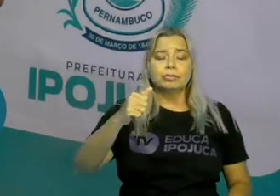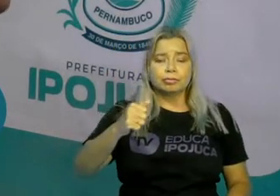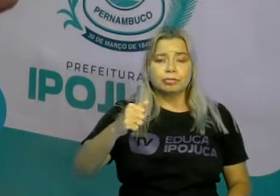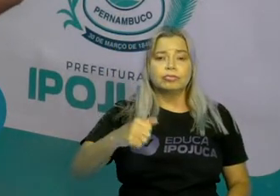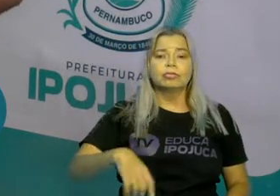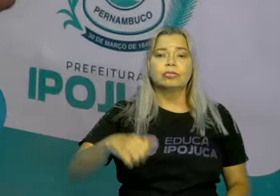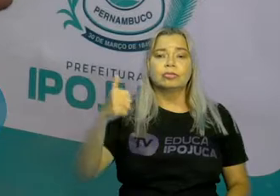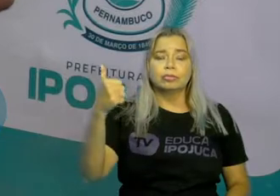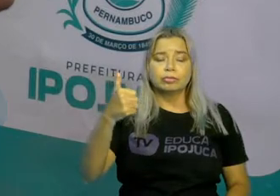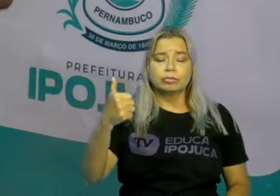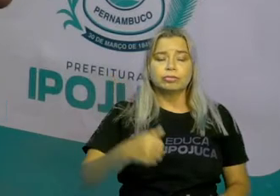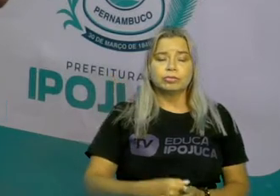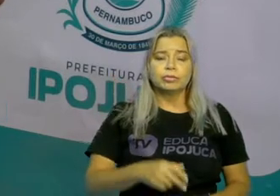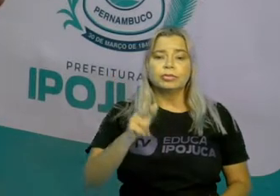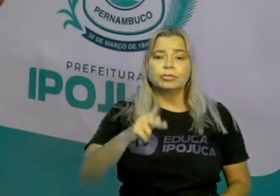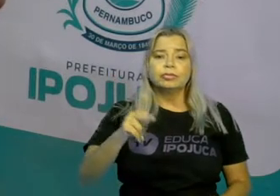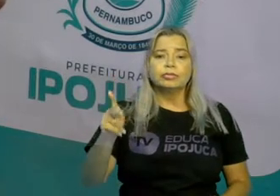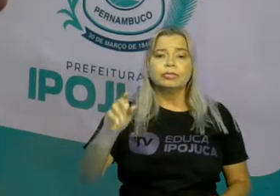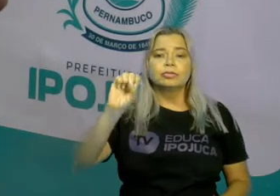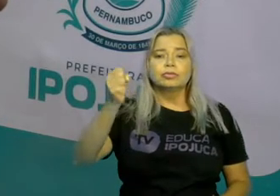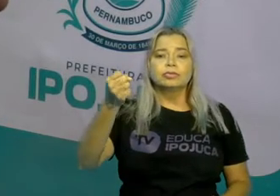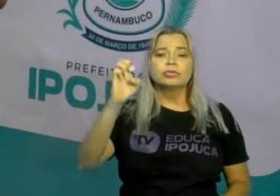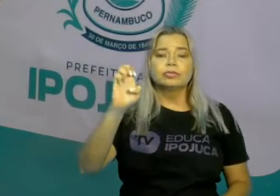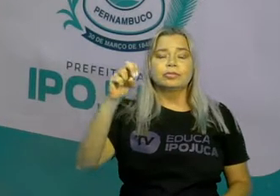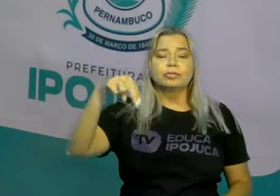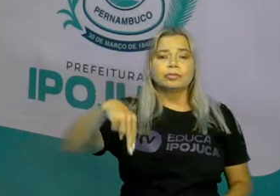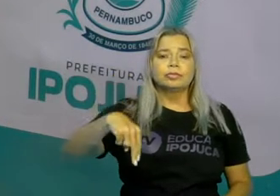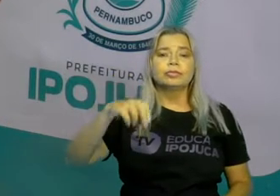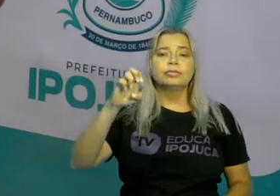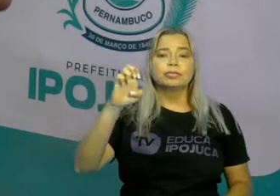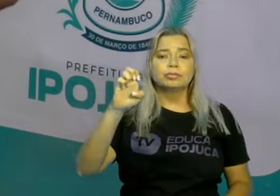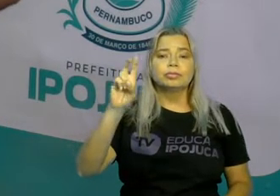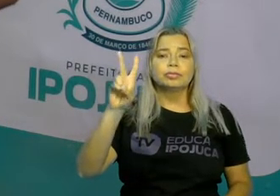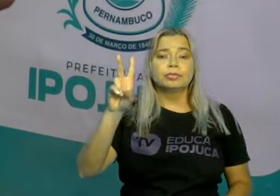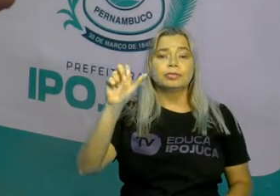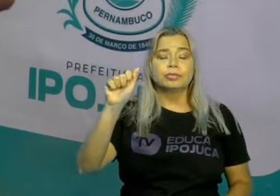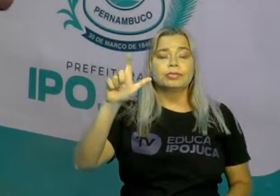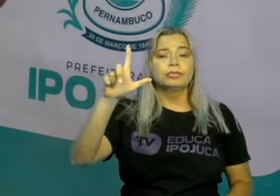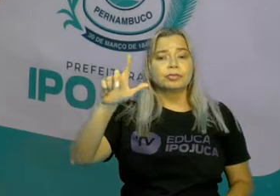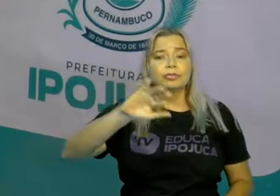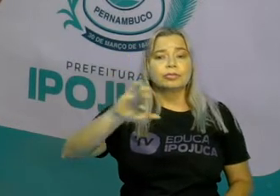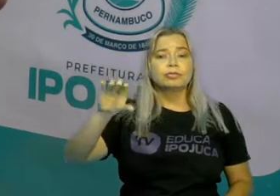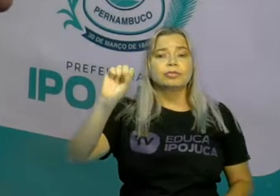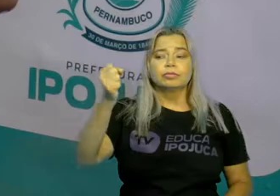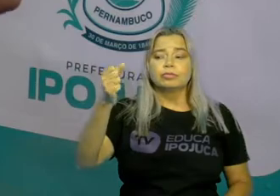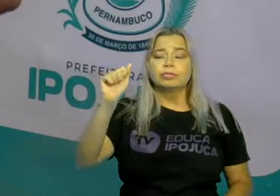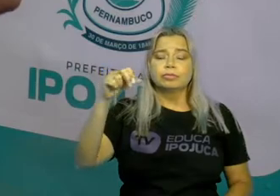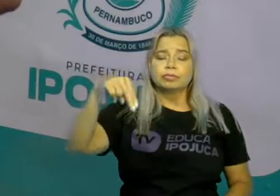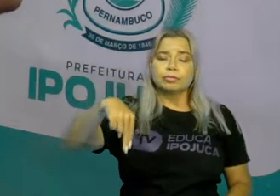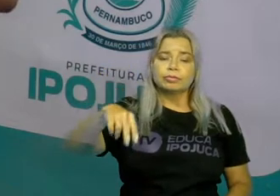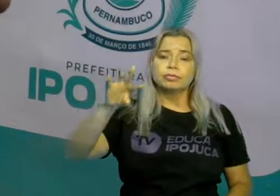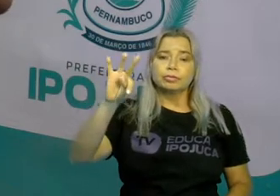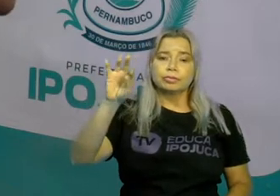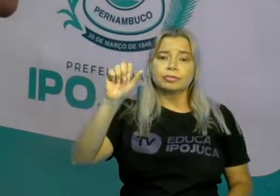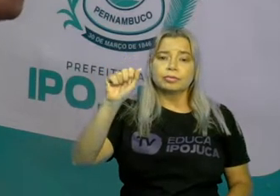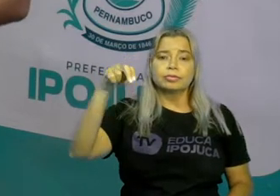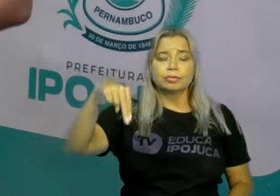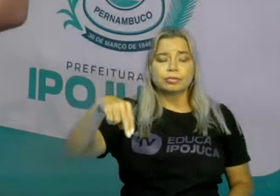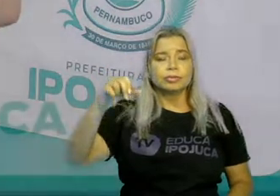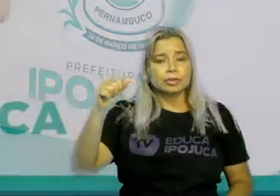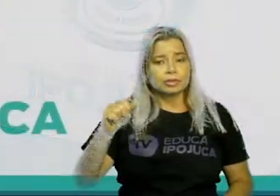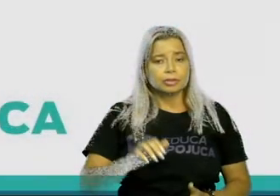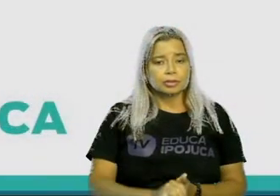eu, professor Ceneval Santana, estarei com vocês nesta aula de Educação Física, aula 1, com o